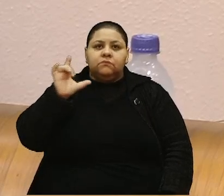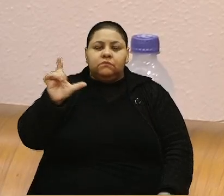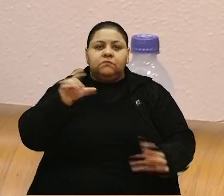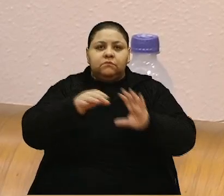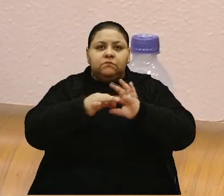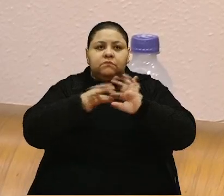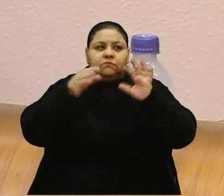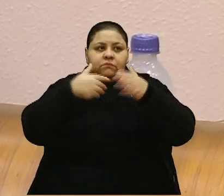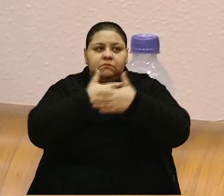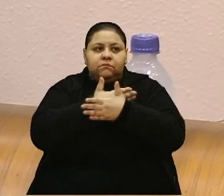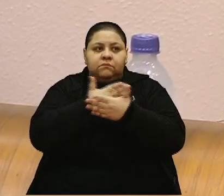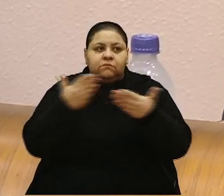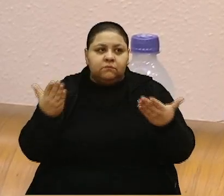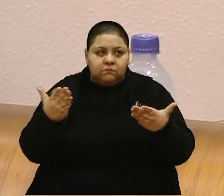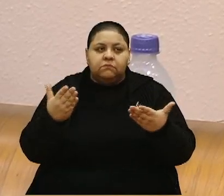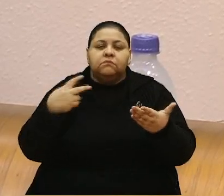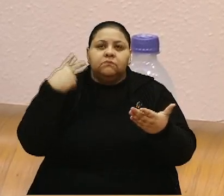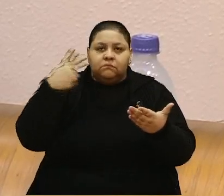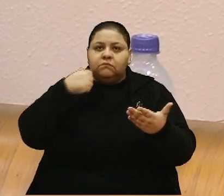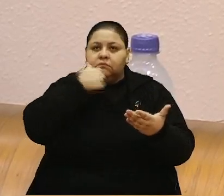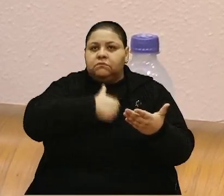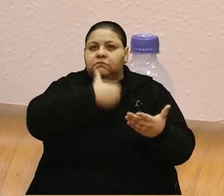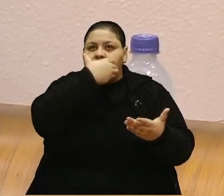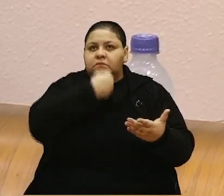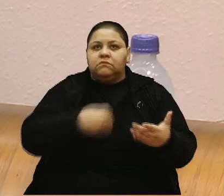disposição das senhoras vereadoras e dos senhores vereadores.